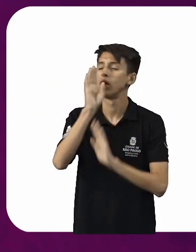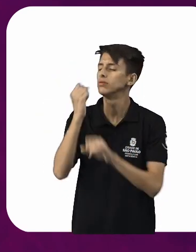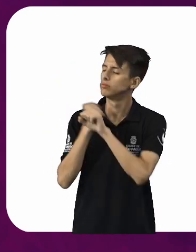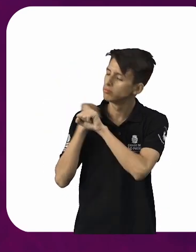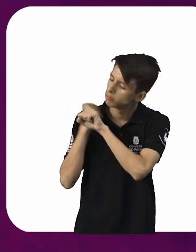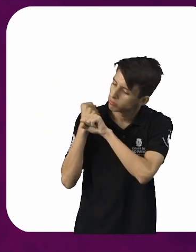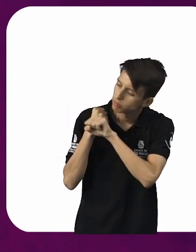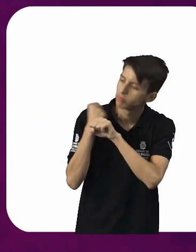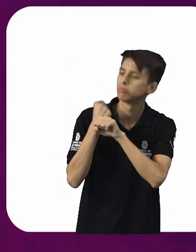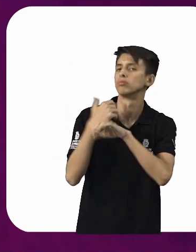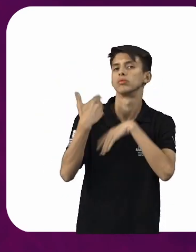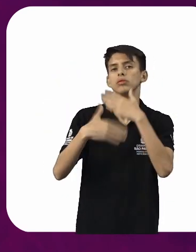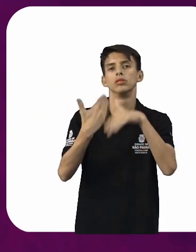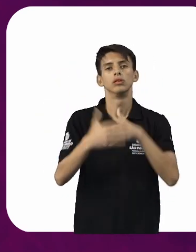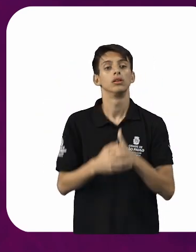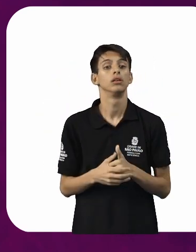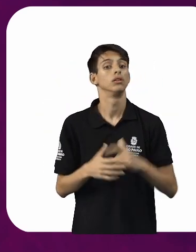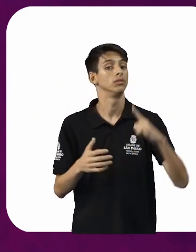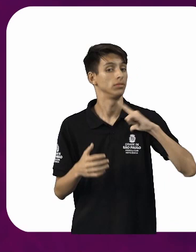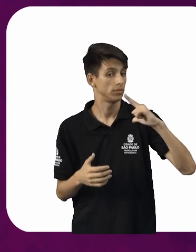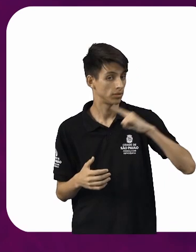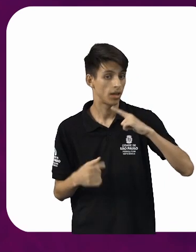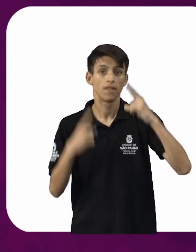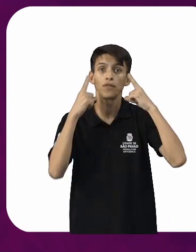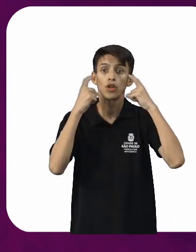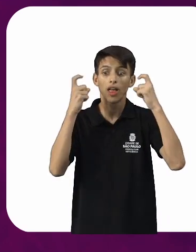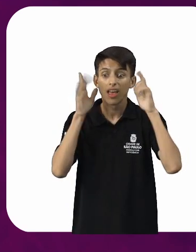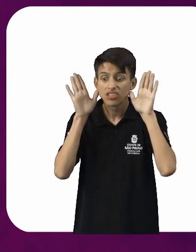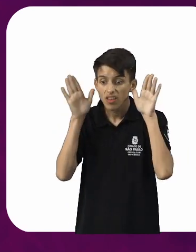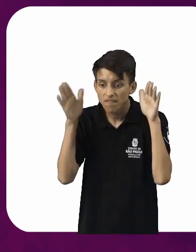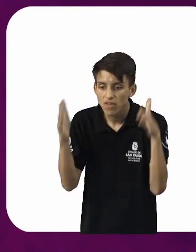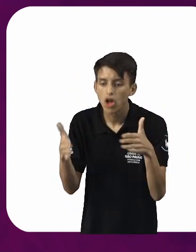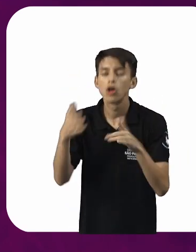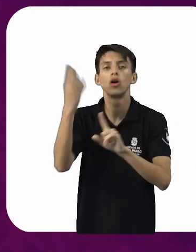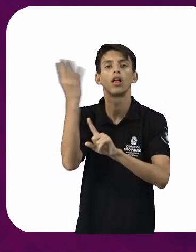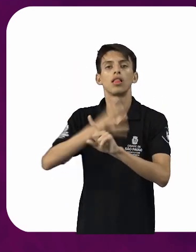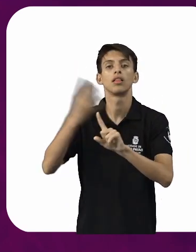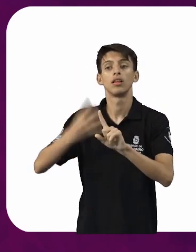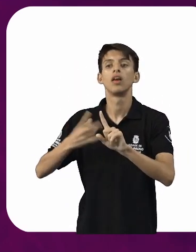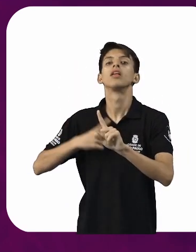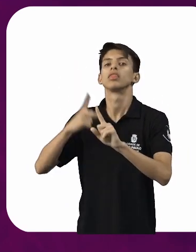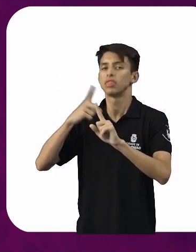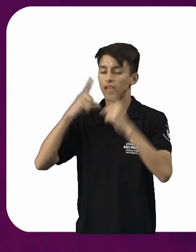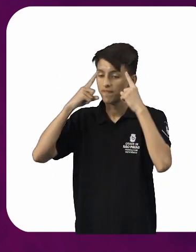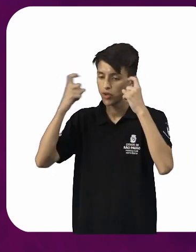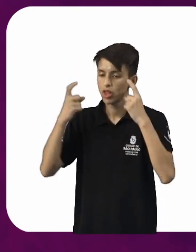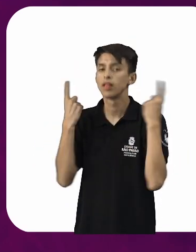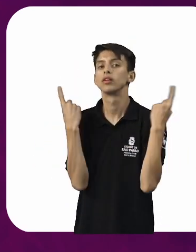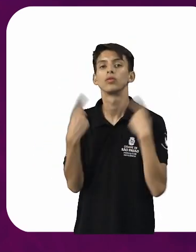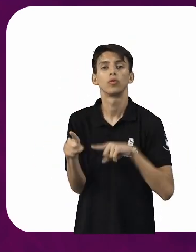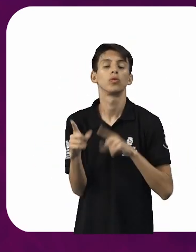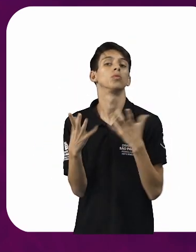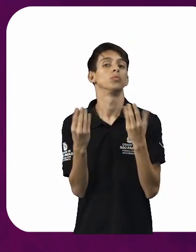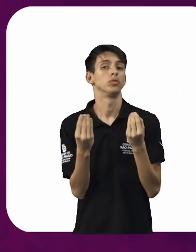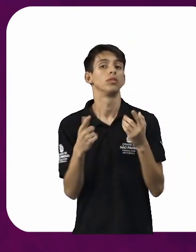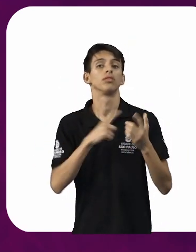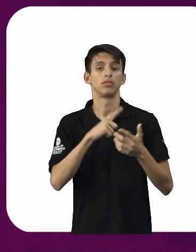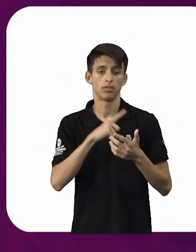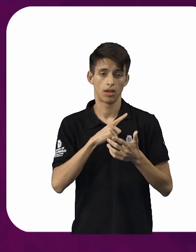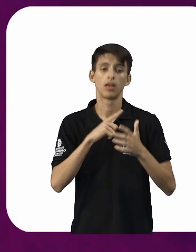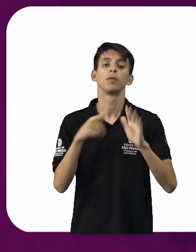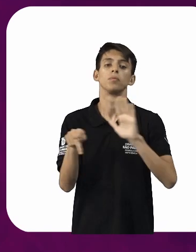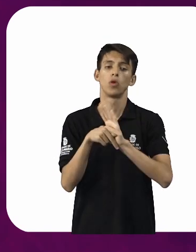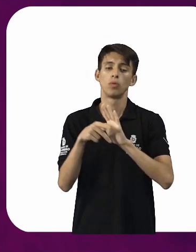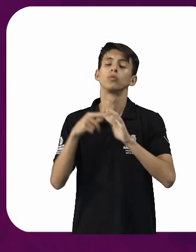Então, considerando aí o altíssimo índice de violência, especialmente essa questão, me parece que deve estar não só na agenda da discussão